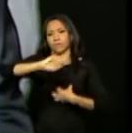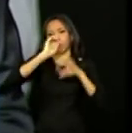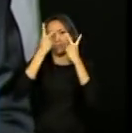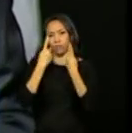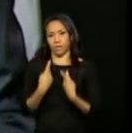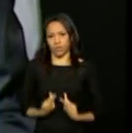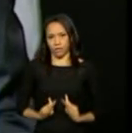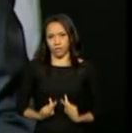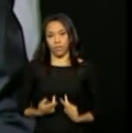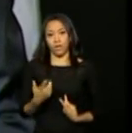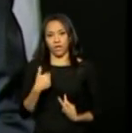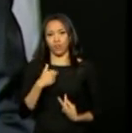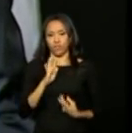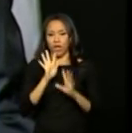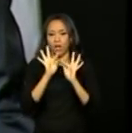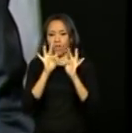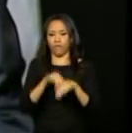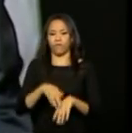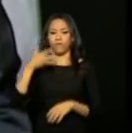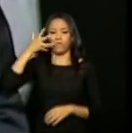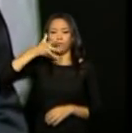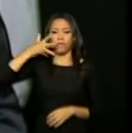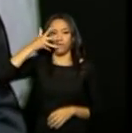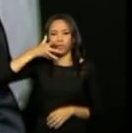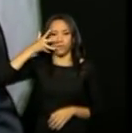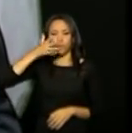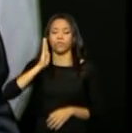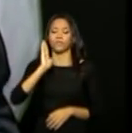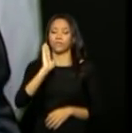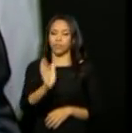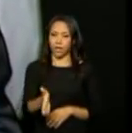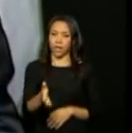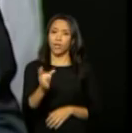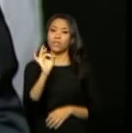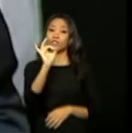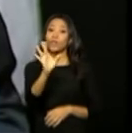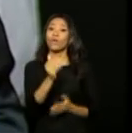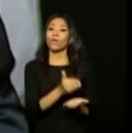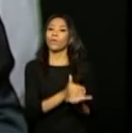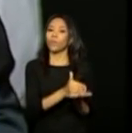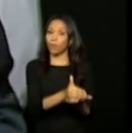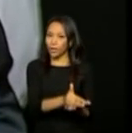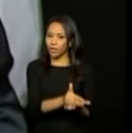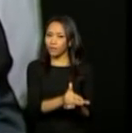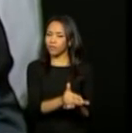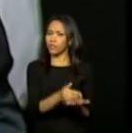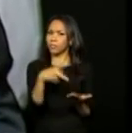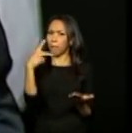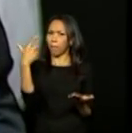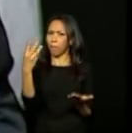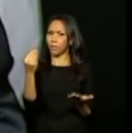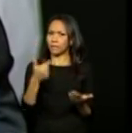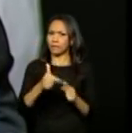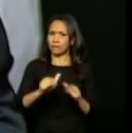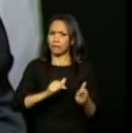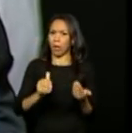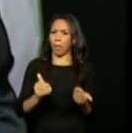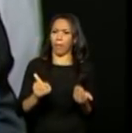Estou caminhando para o fim dessa fala inaugural, sabendo que ela é só o começo de uma longa jornada.